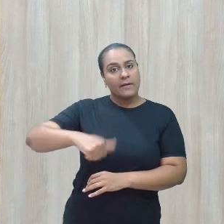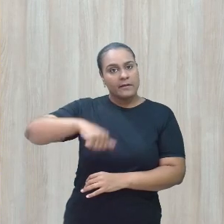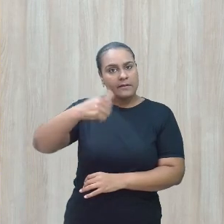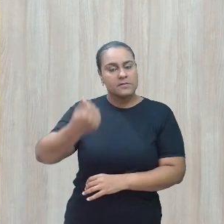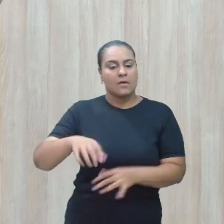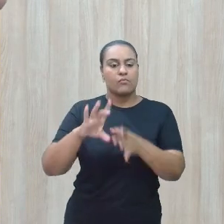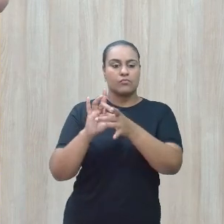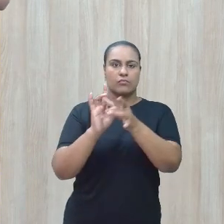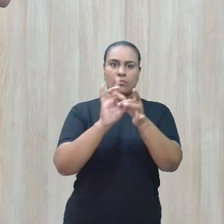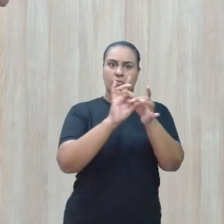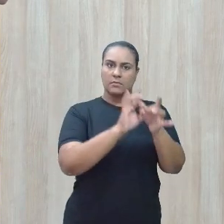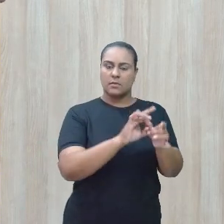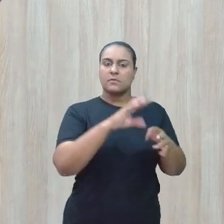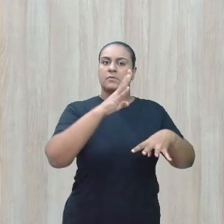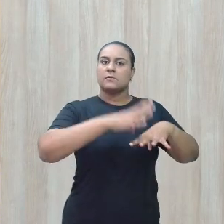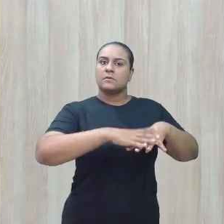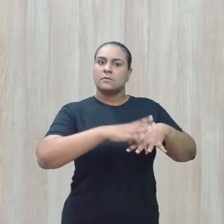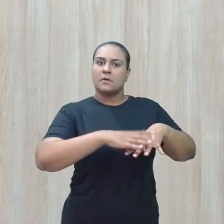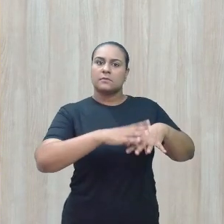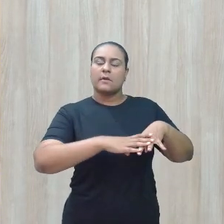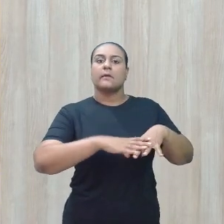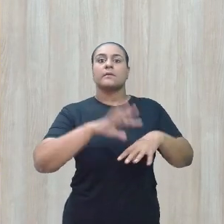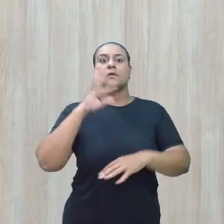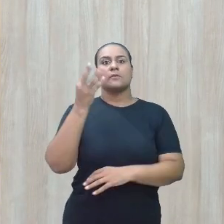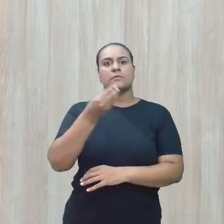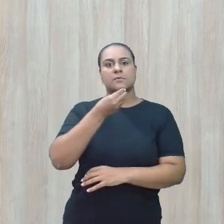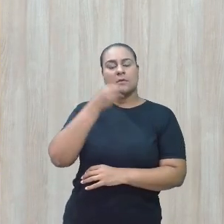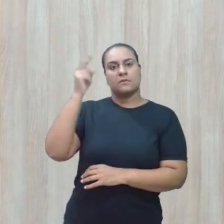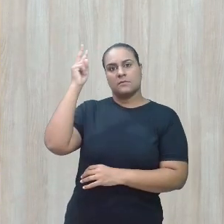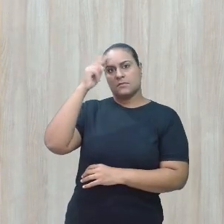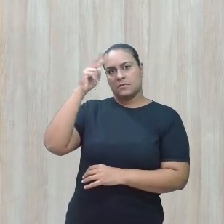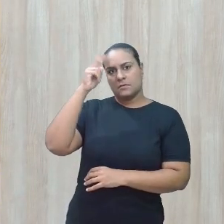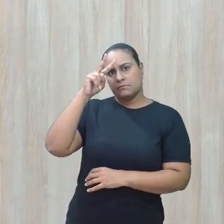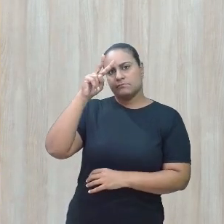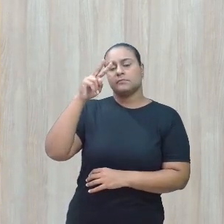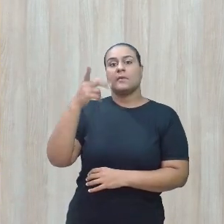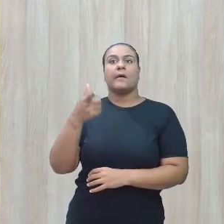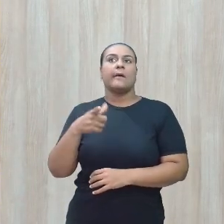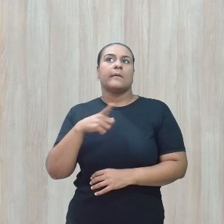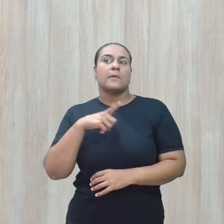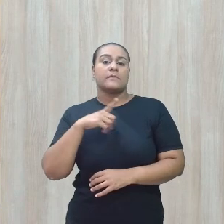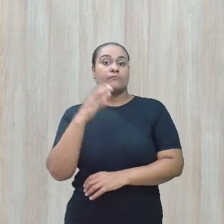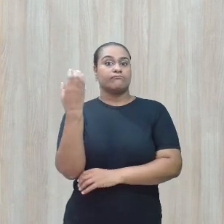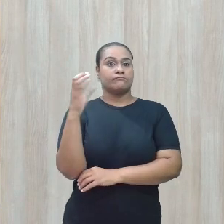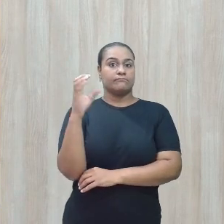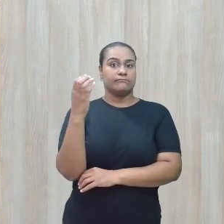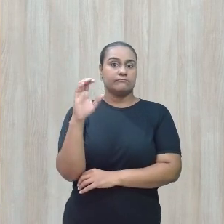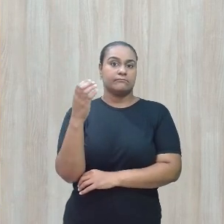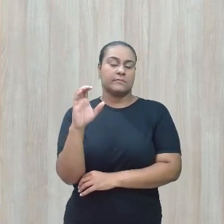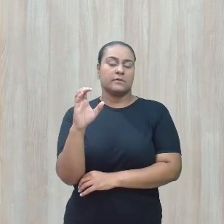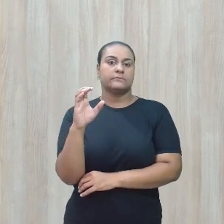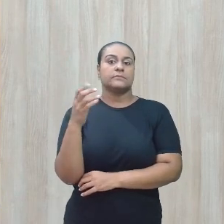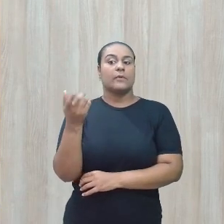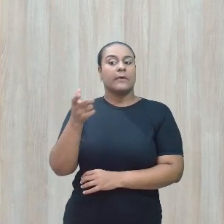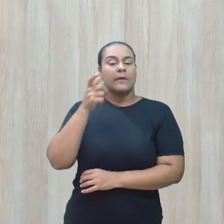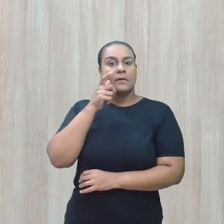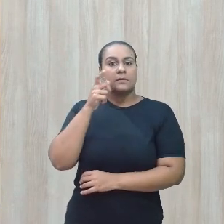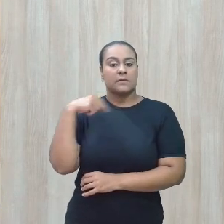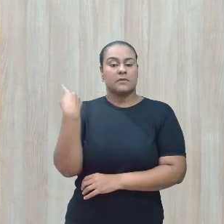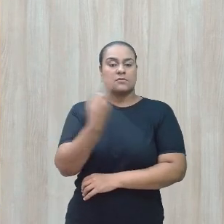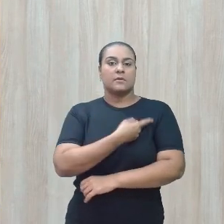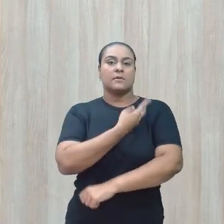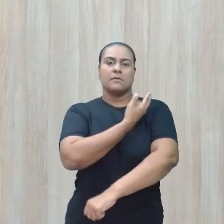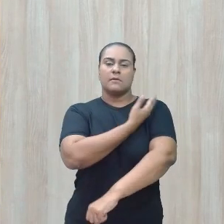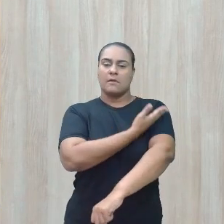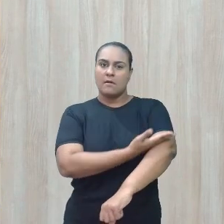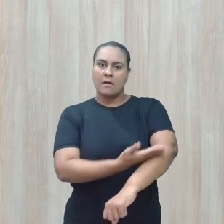conteúdo de matemática através de um conhecimento histórico, através de uma aplicação científica. Então, é interessante que a gente tenha esse hábito de